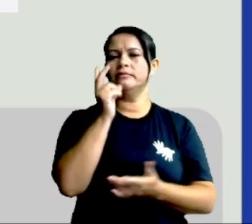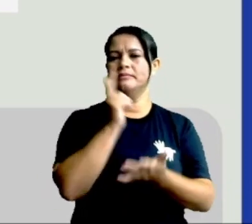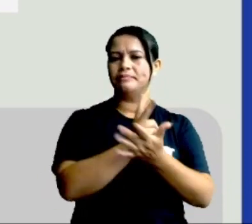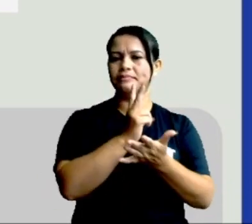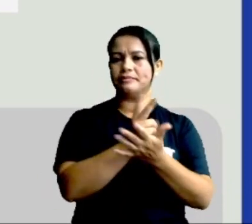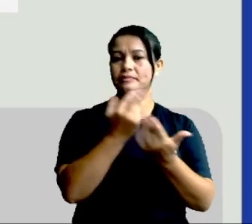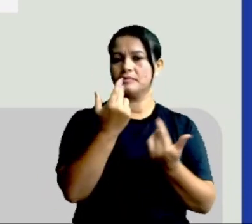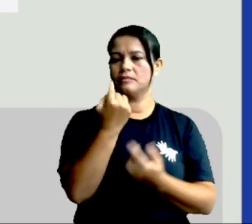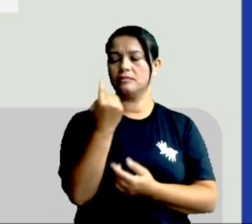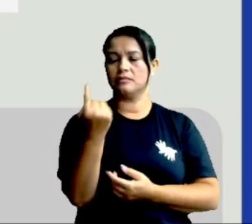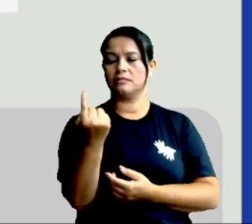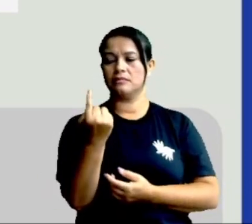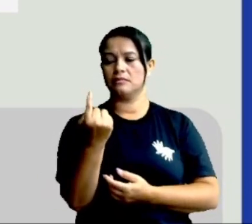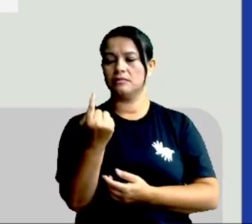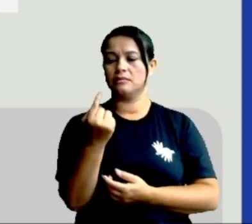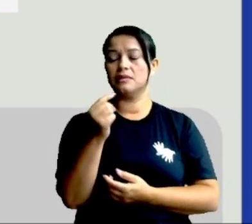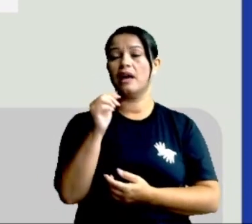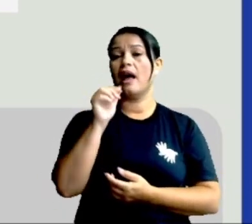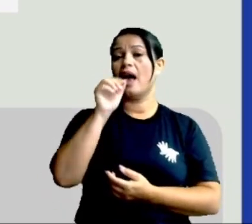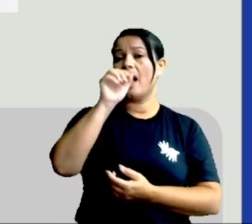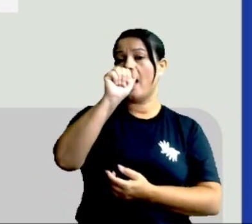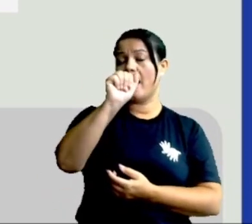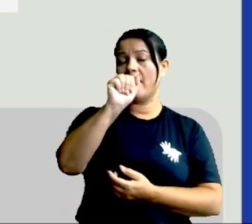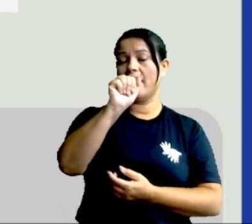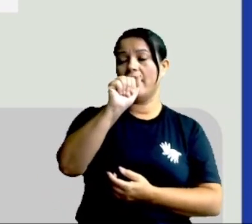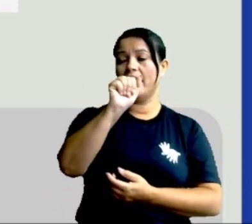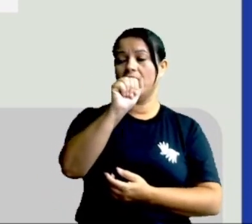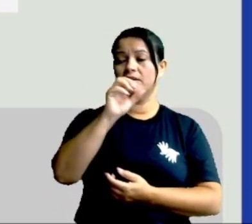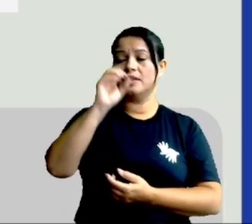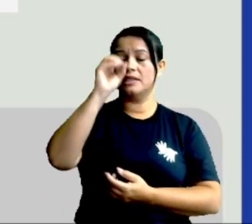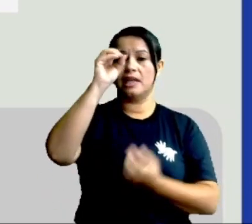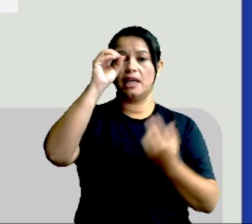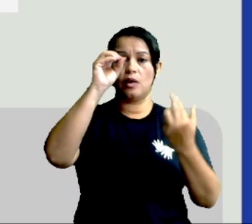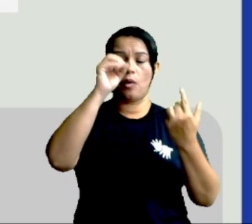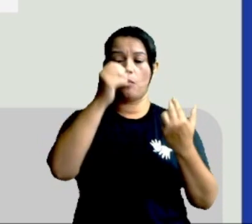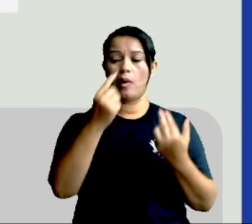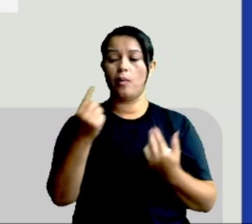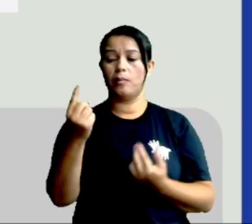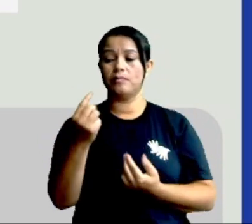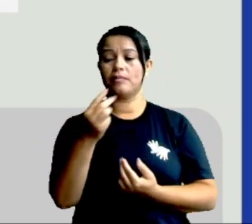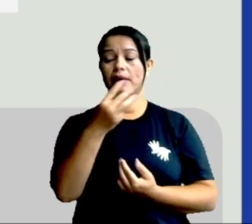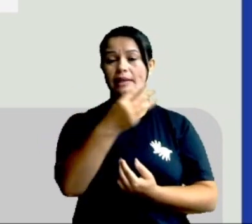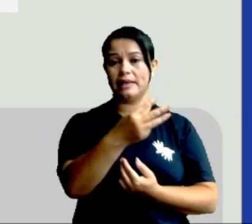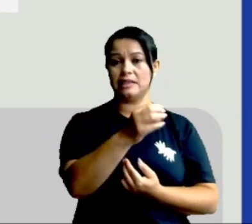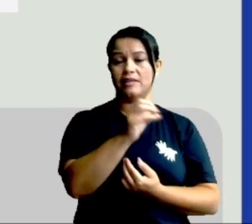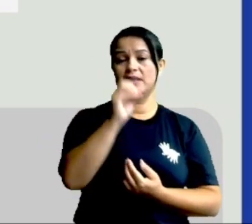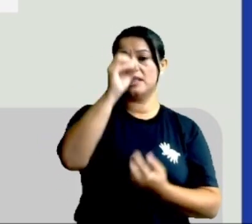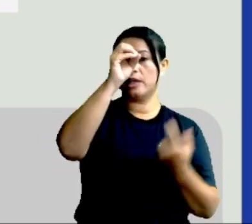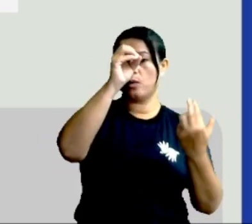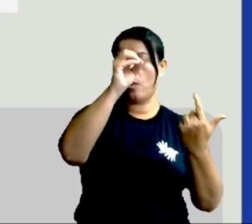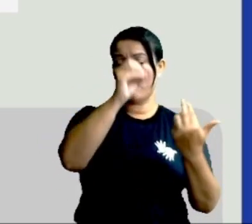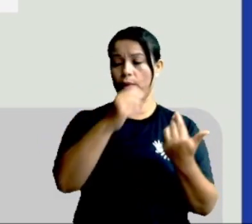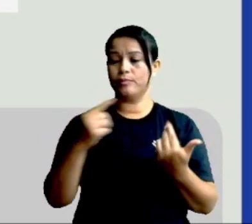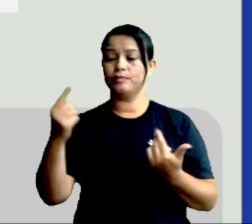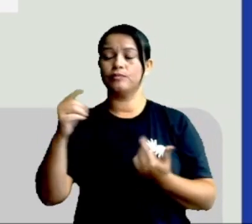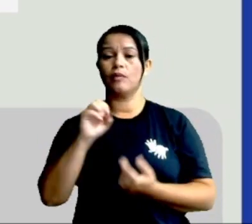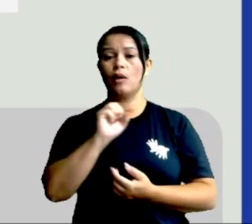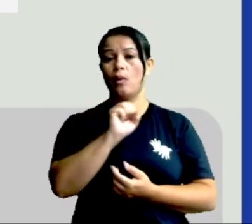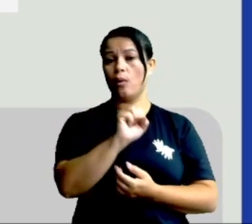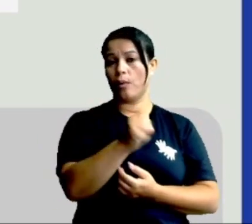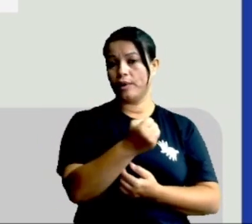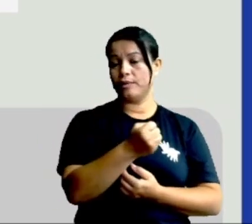1. Logo, A elevado a zero é igual a 1. Exemplo, 3 elevado a zero é igual a